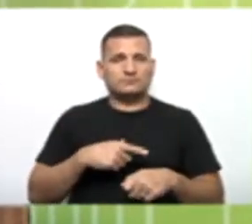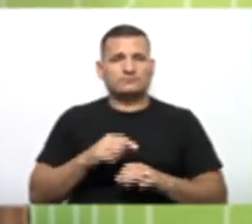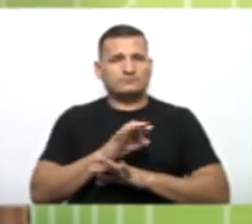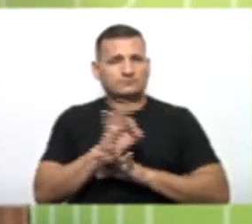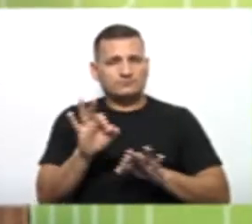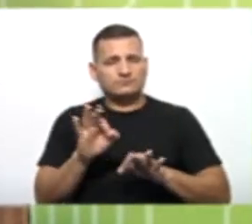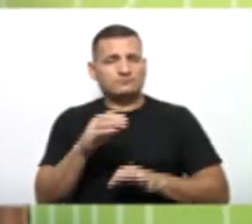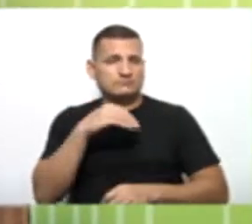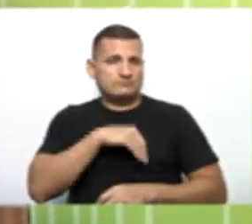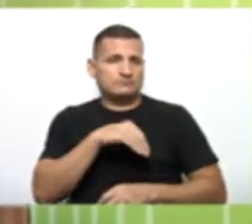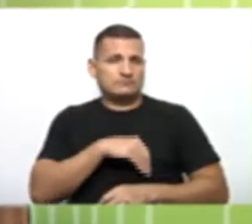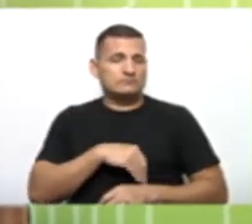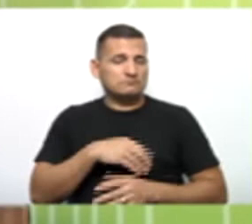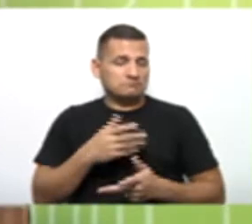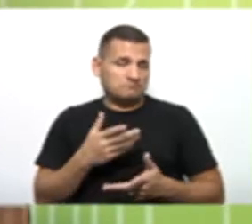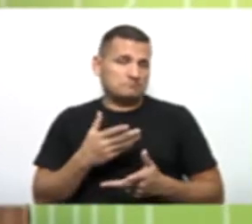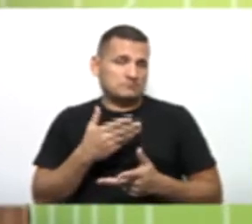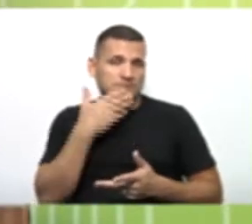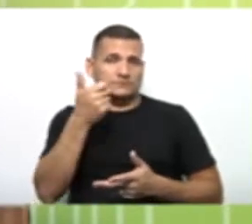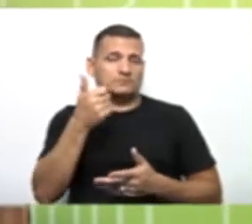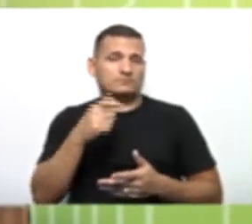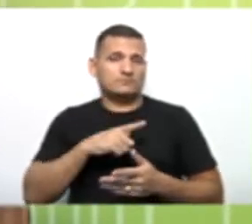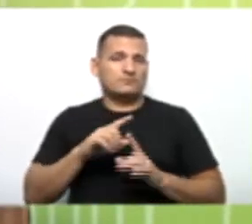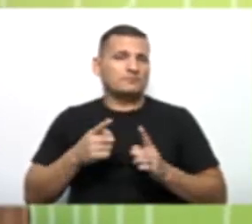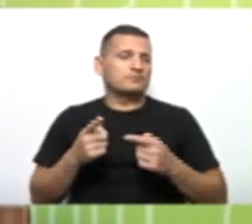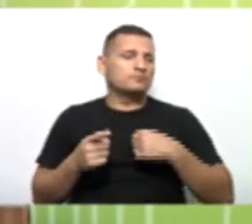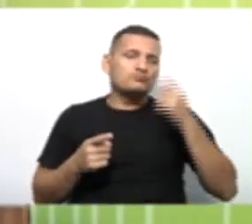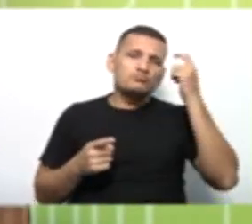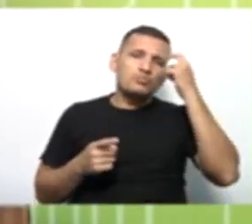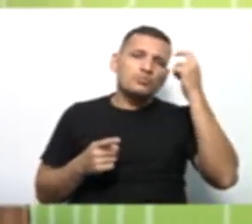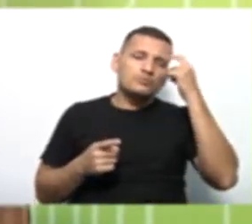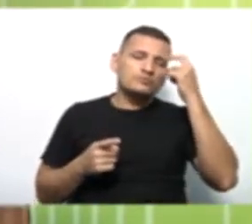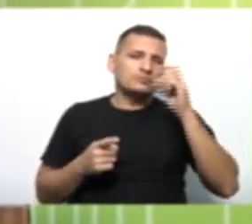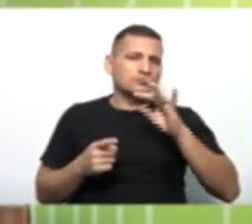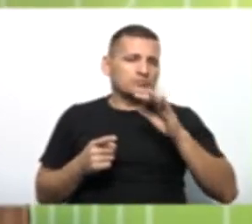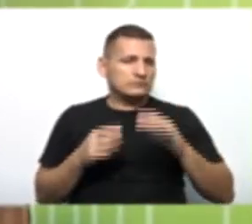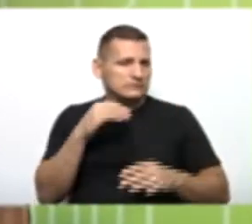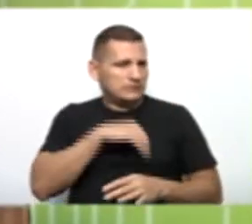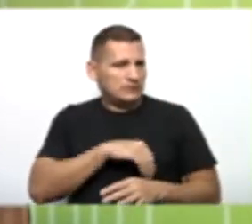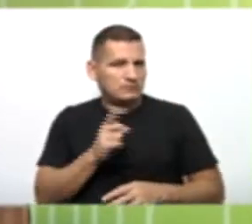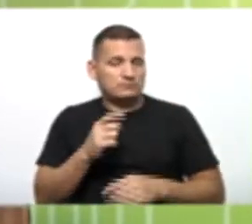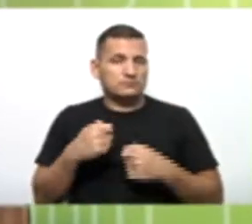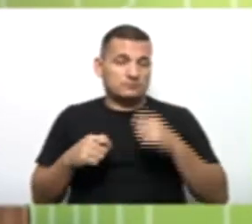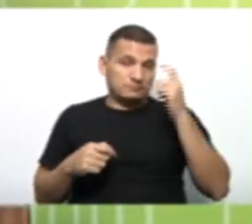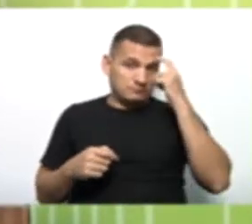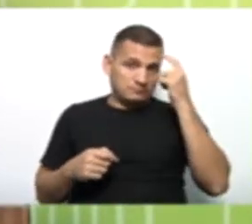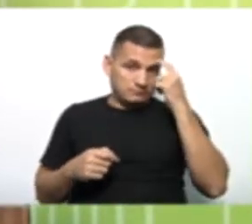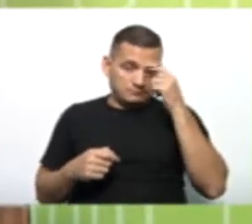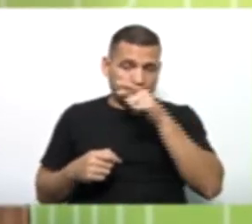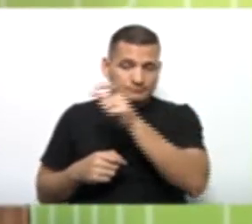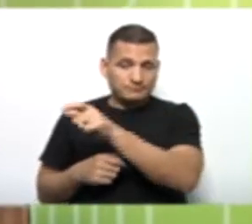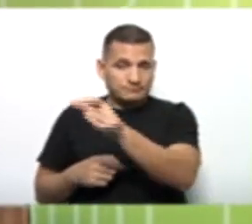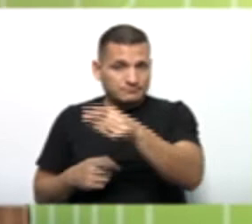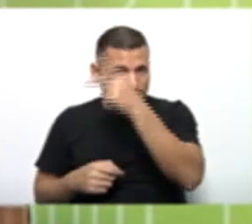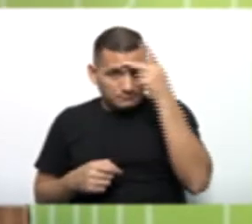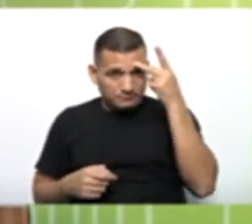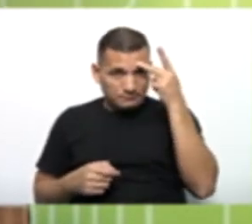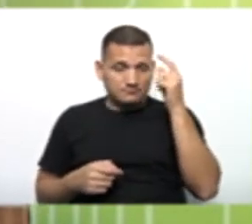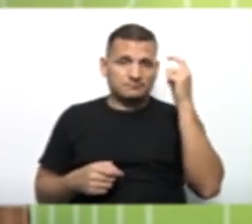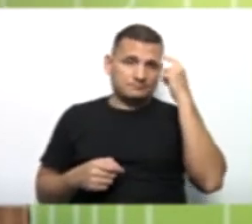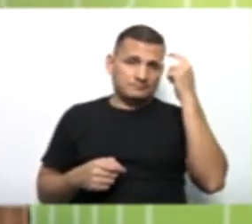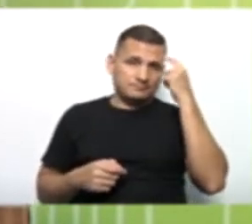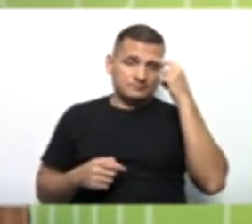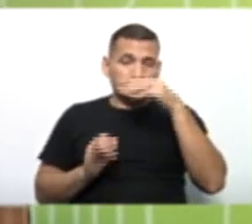elas são maiores mas eu não posso pensar apenas o meu salário eu tenho que pensar no paciente eu tenho que pensar na instituição